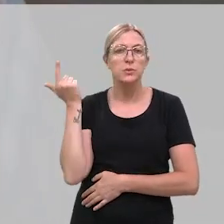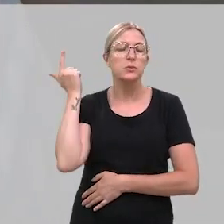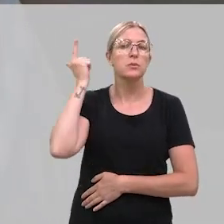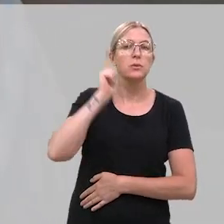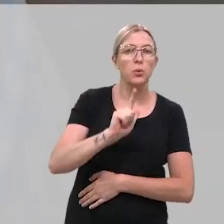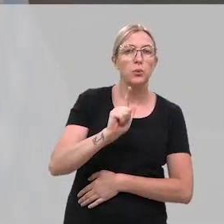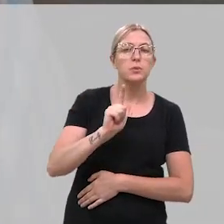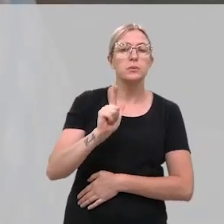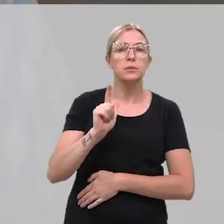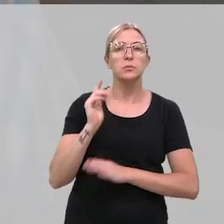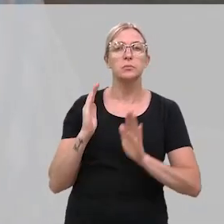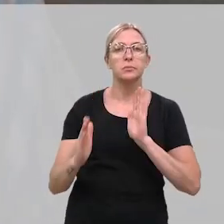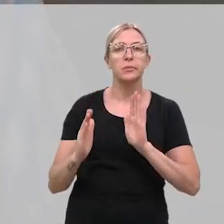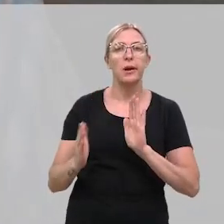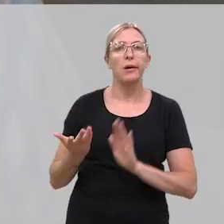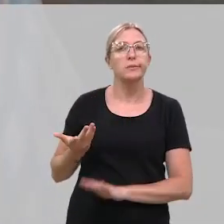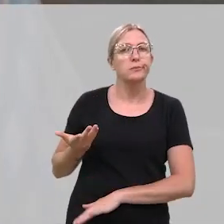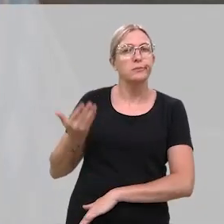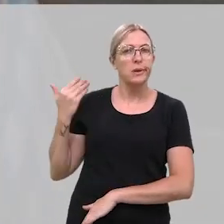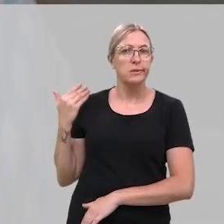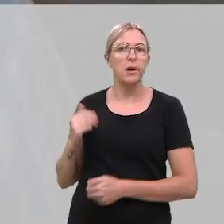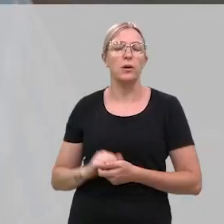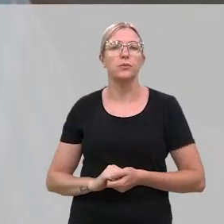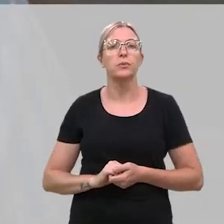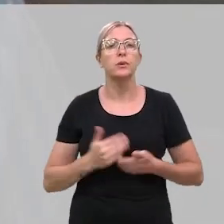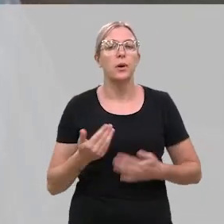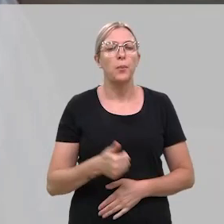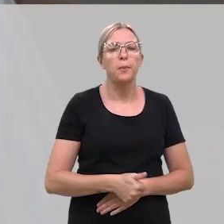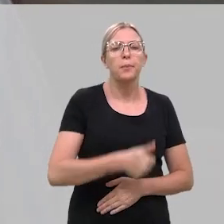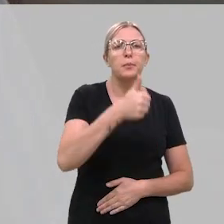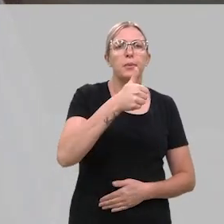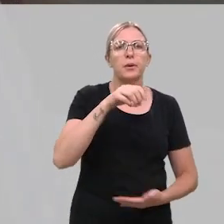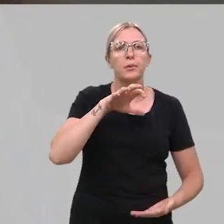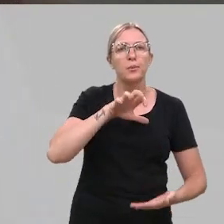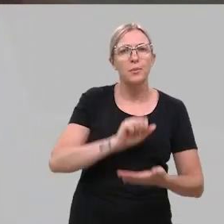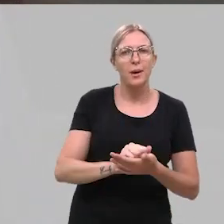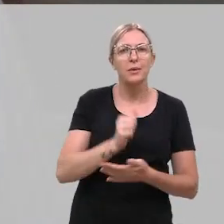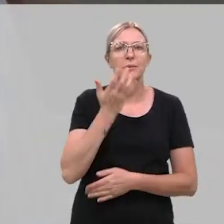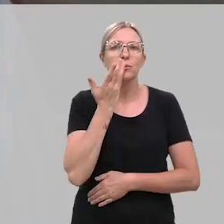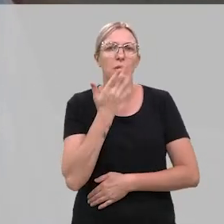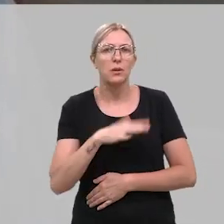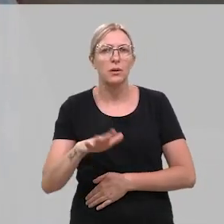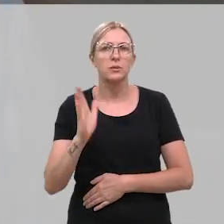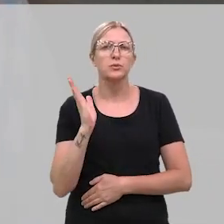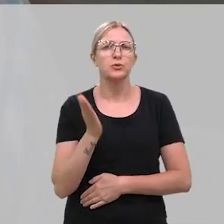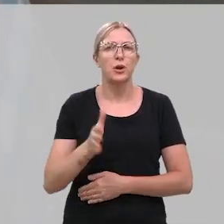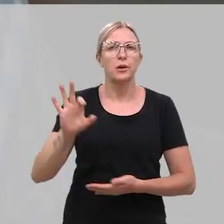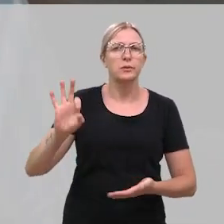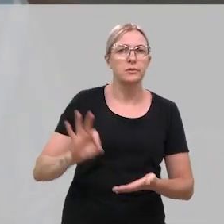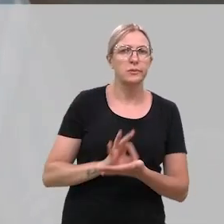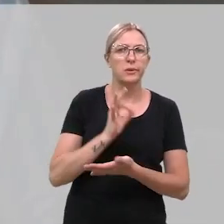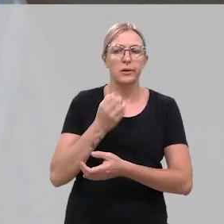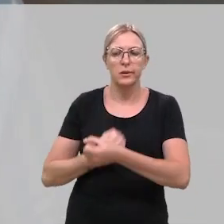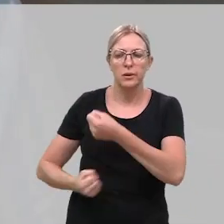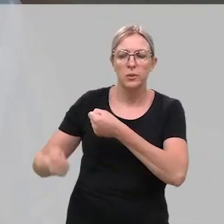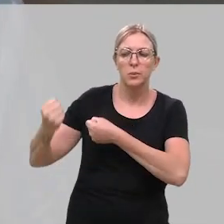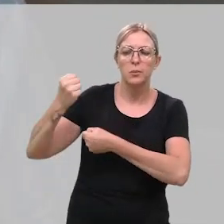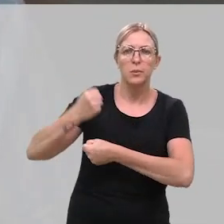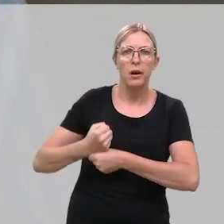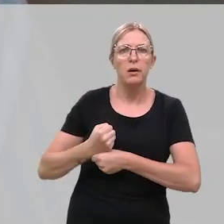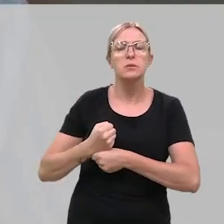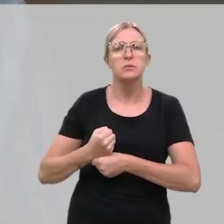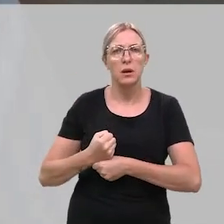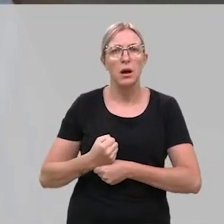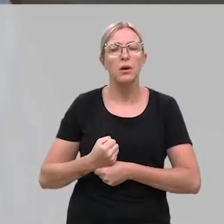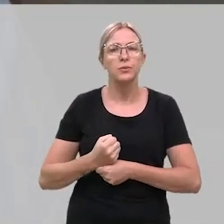etapa para quem perdeu o prazo então primeiro nós vamos colocar as crianças que se inscreveram no ano passado e depois nesta